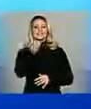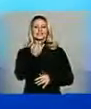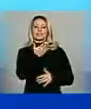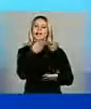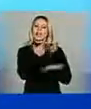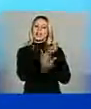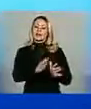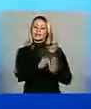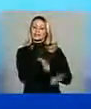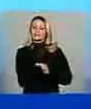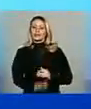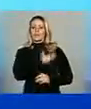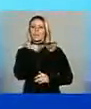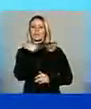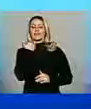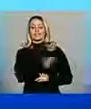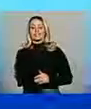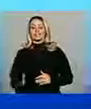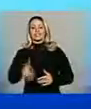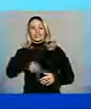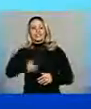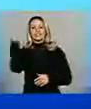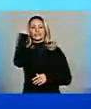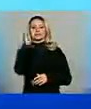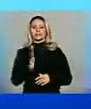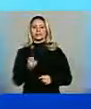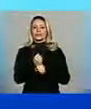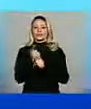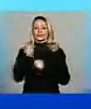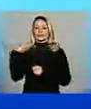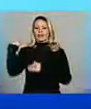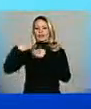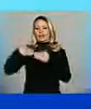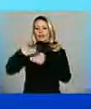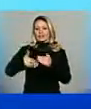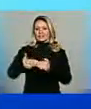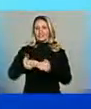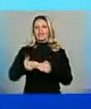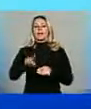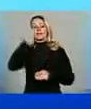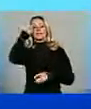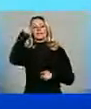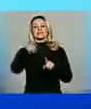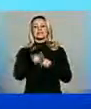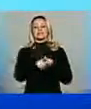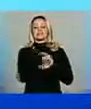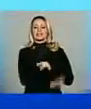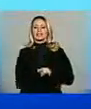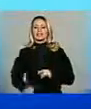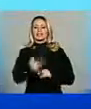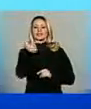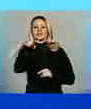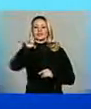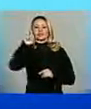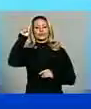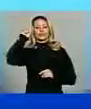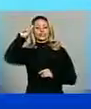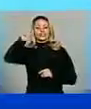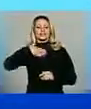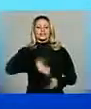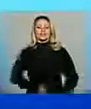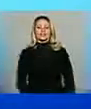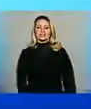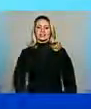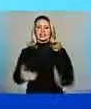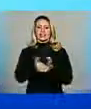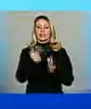da mortalidade infantil no Brasil nos últimos anos, principalmente em relação à criança de 28 dias de